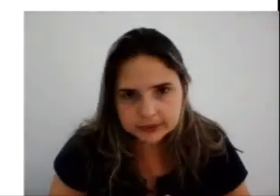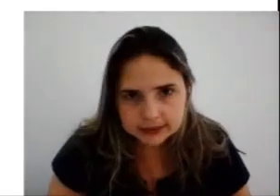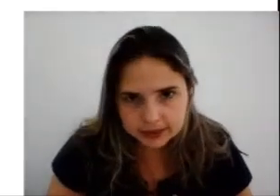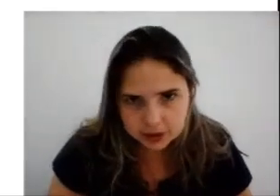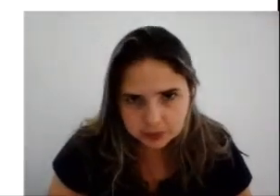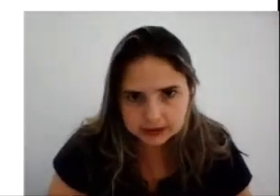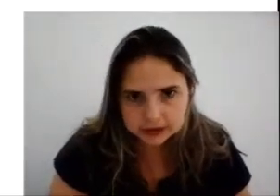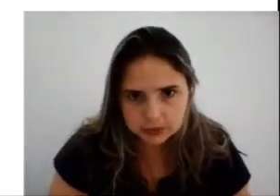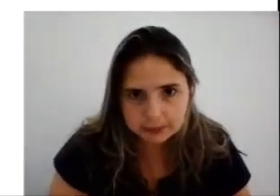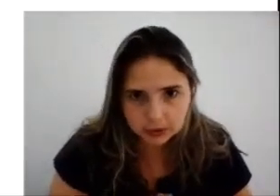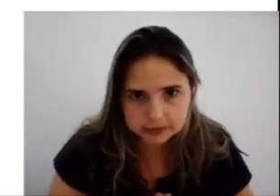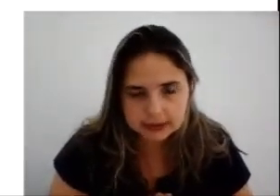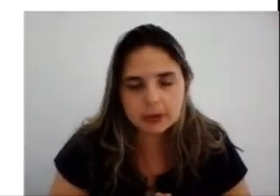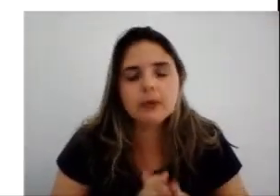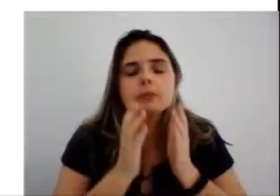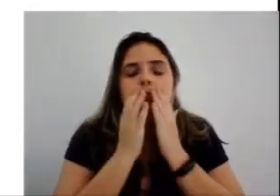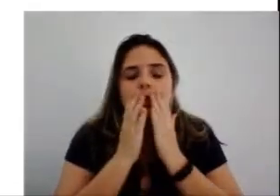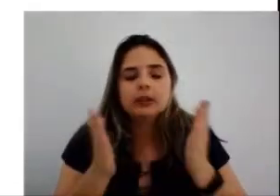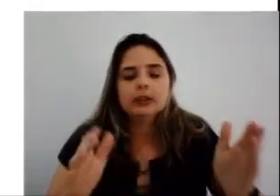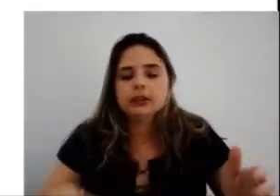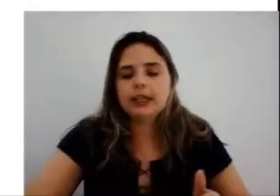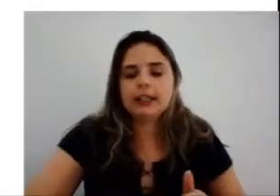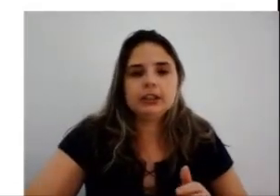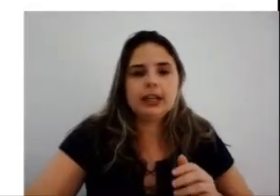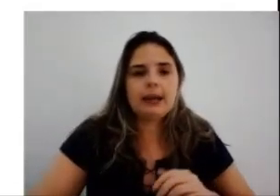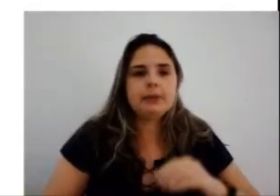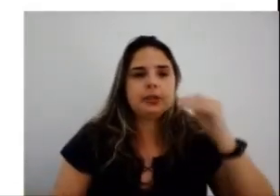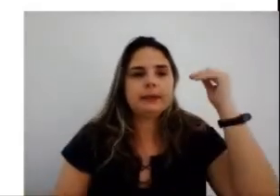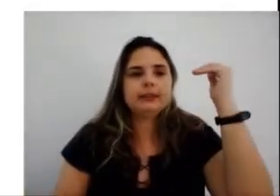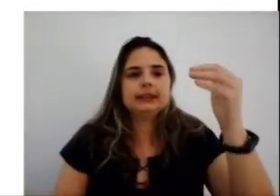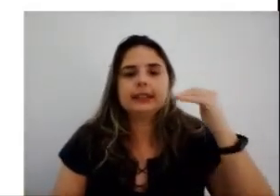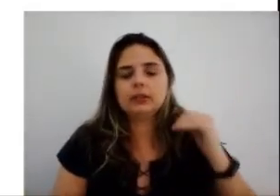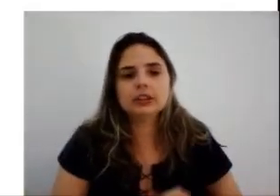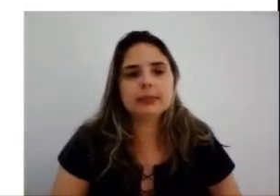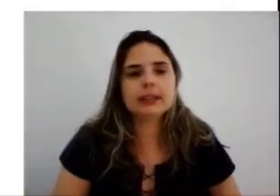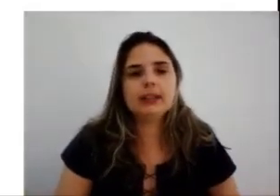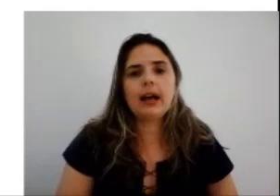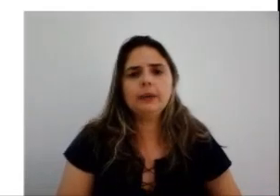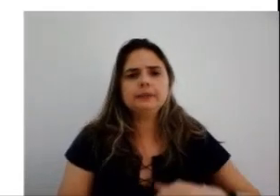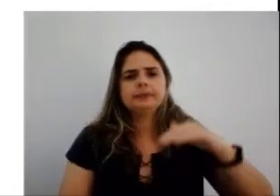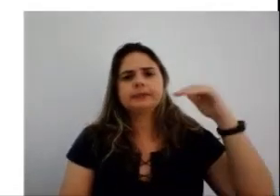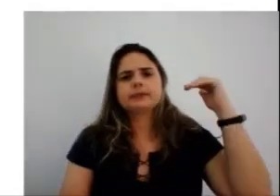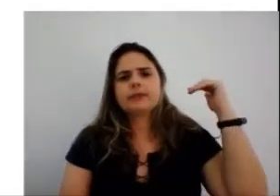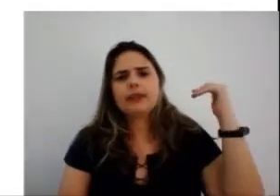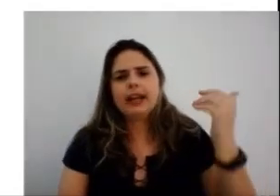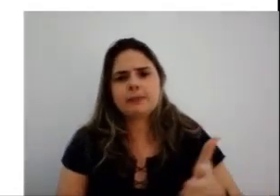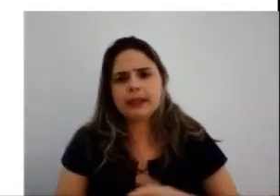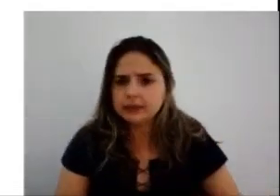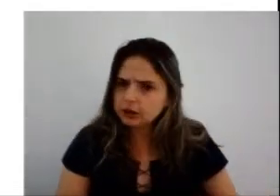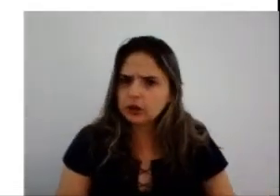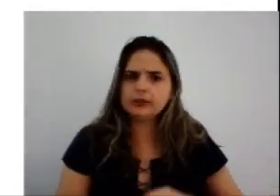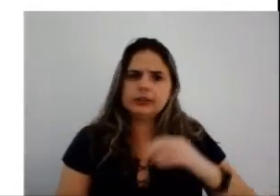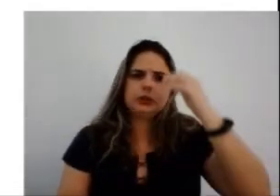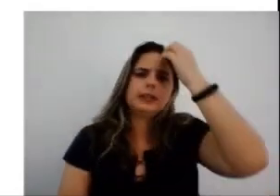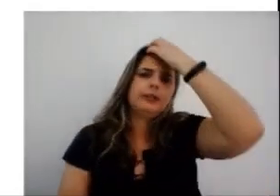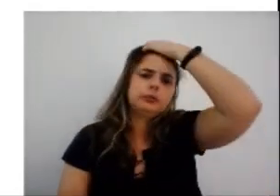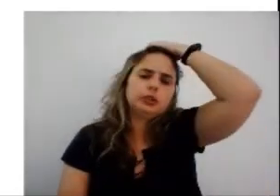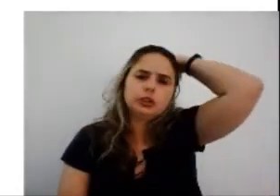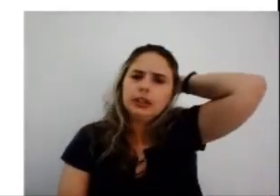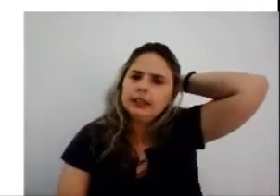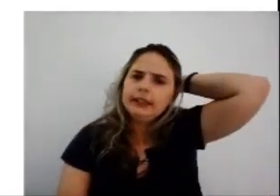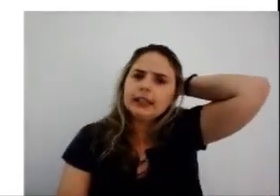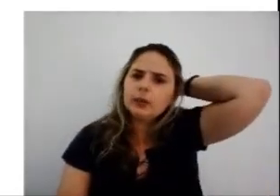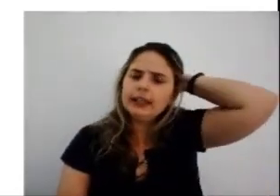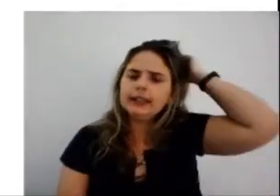o que você vai responder na sua prova, tá bom? Gente, rapidinho para vocês aí o nosso material, aspectos históricos e